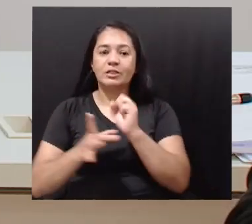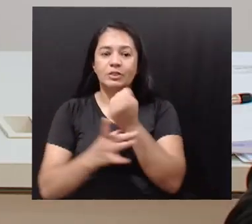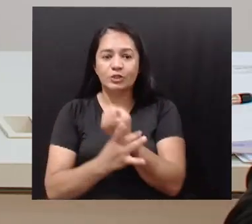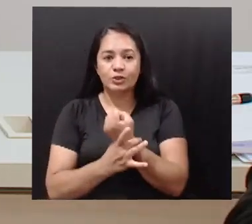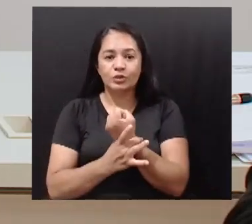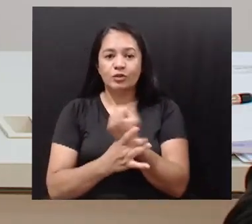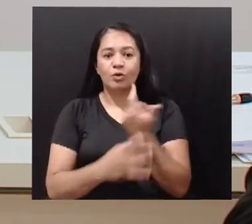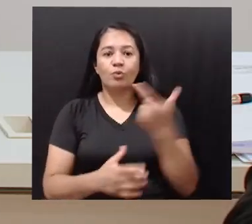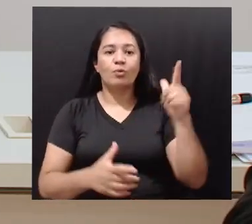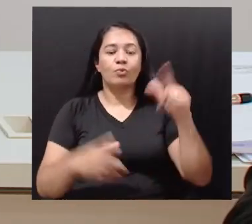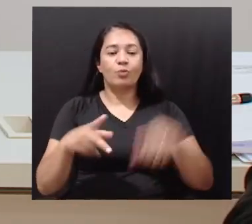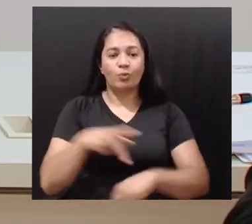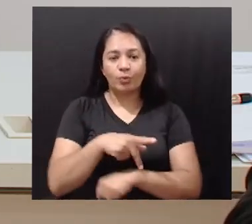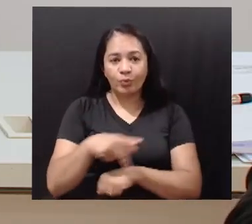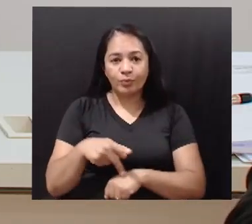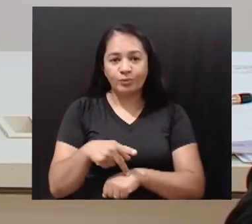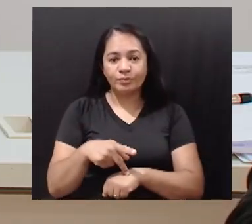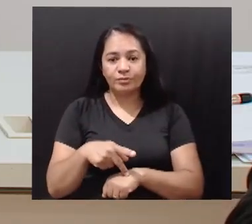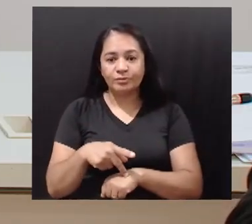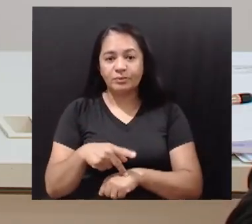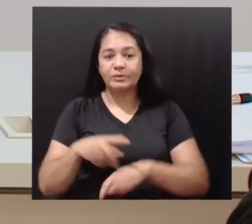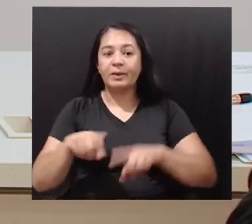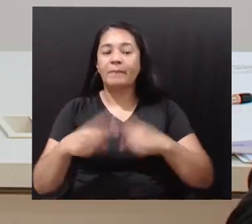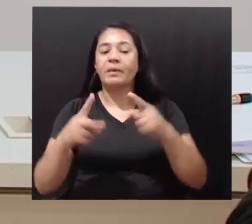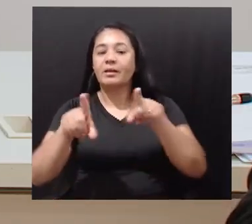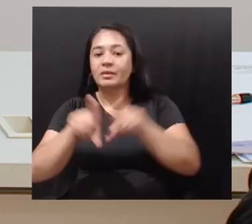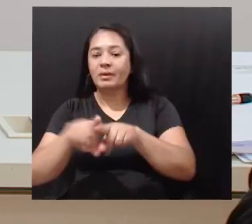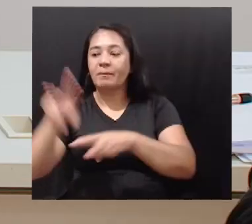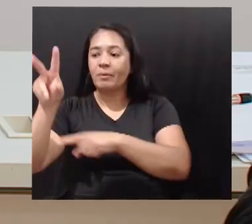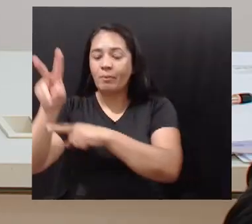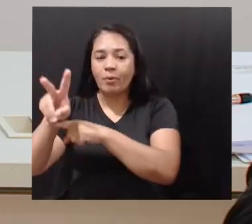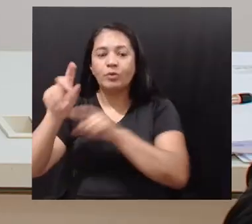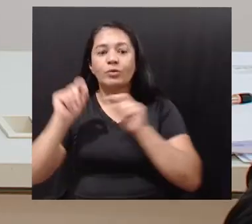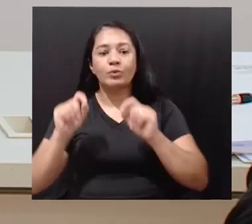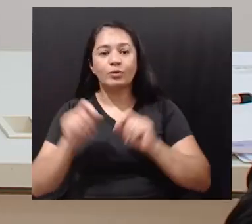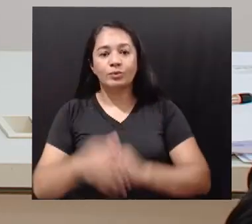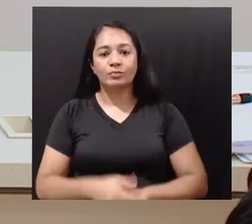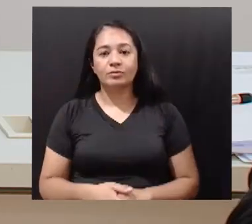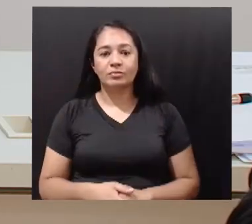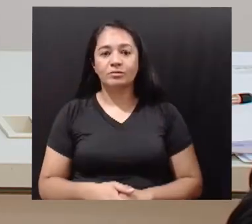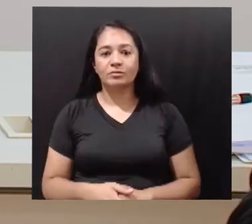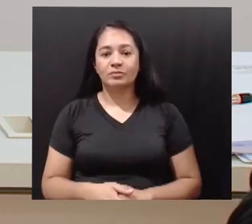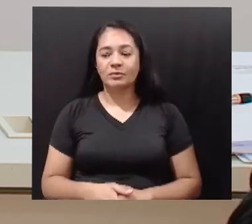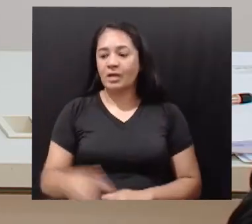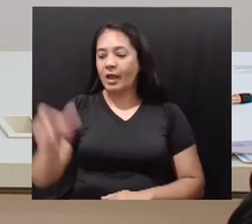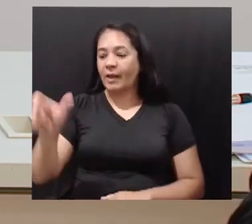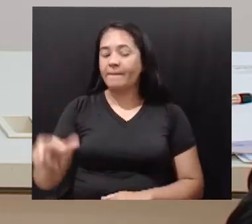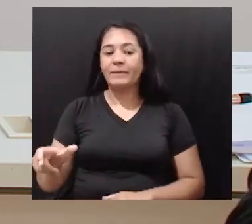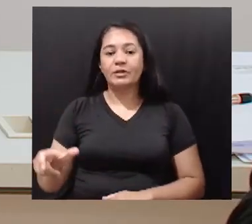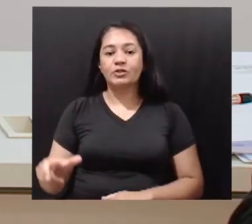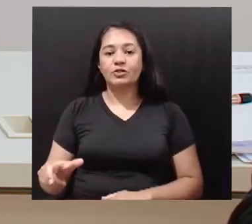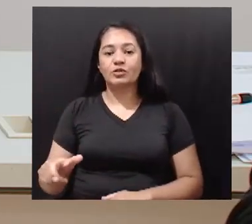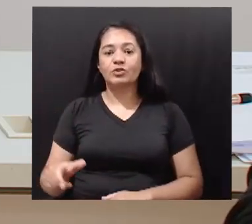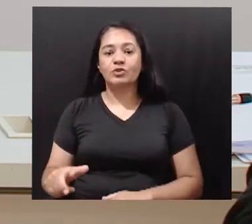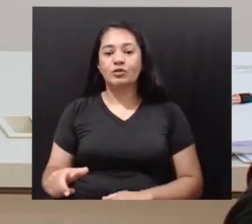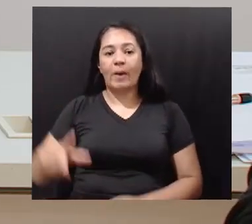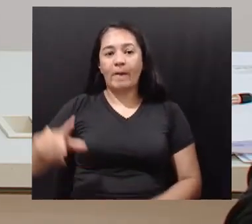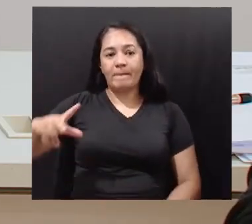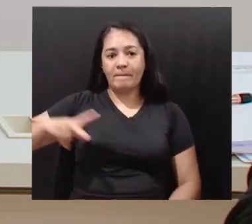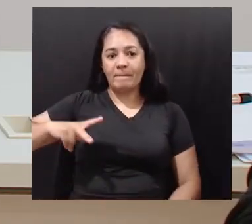países. Ao mesmo tempo que ela protege o titular dos dados, ou seja, a pessoa a quem aqueles dados se